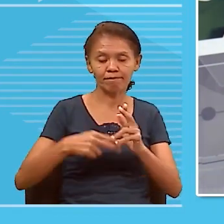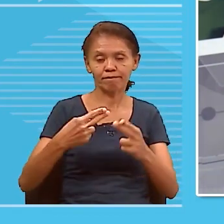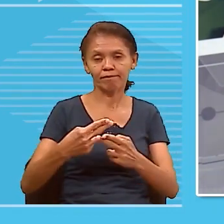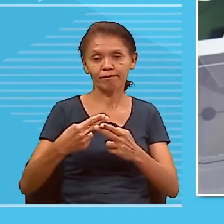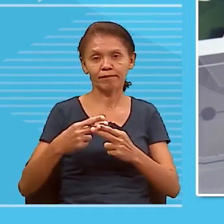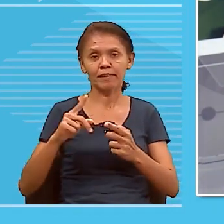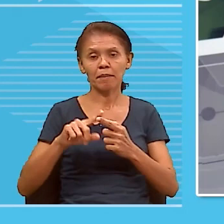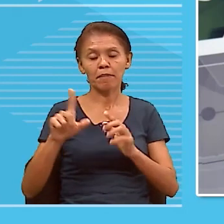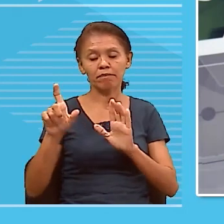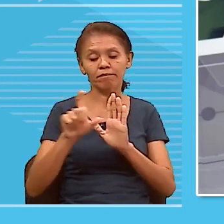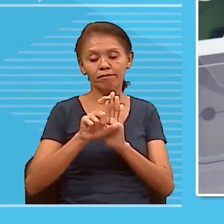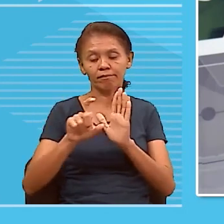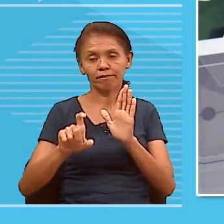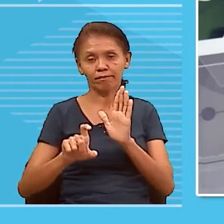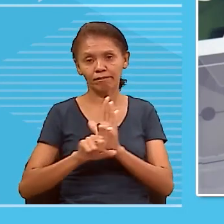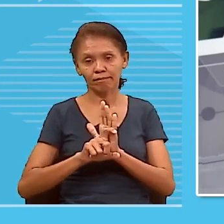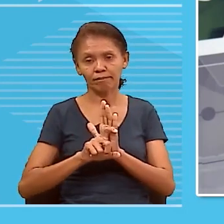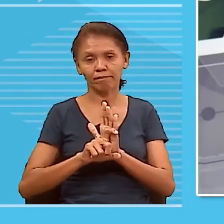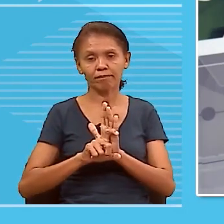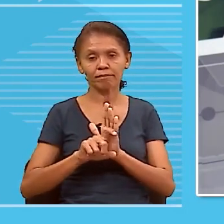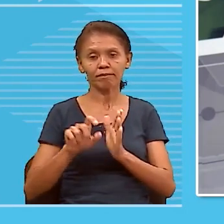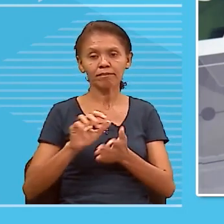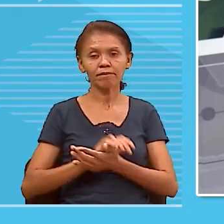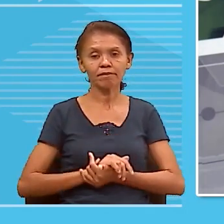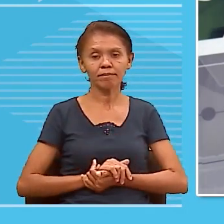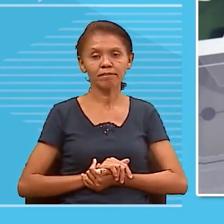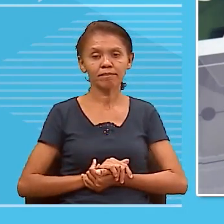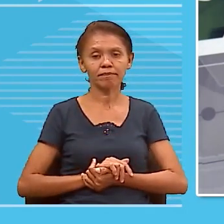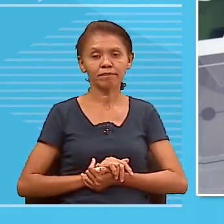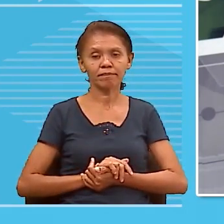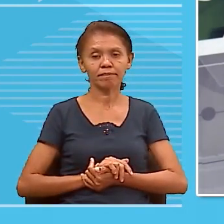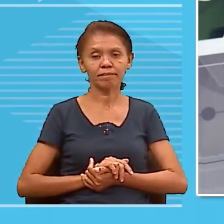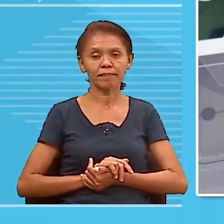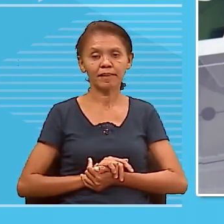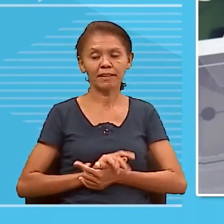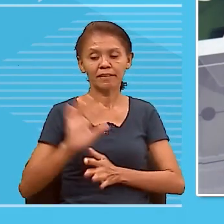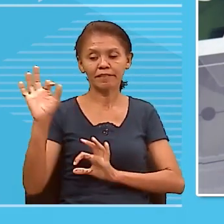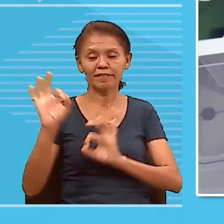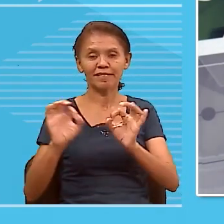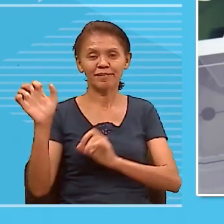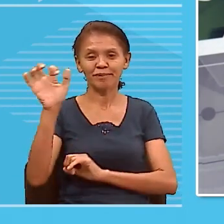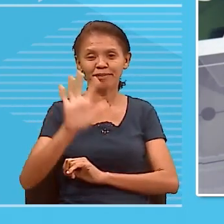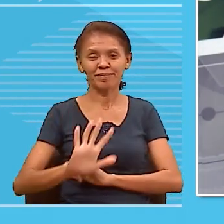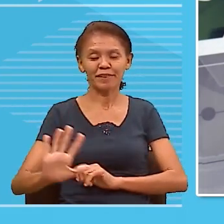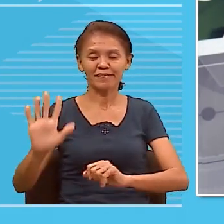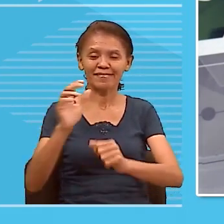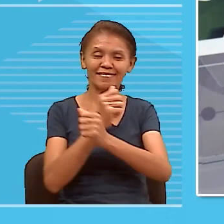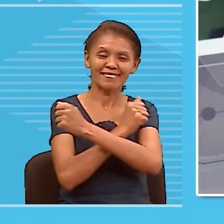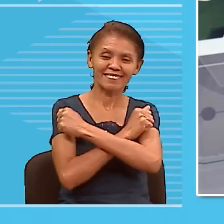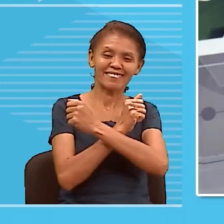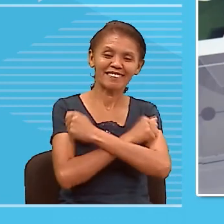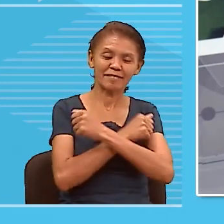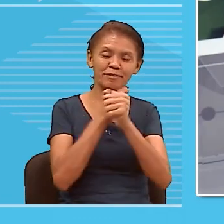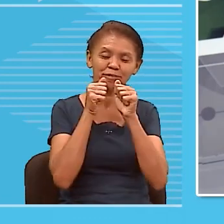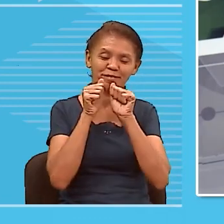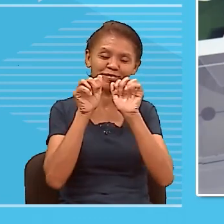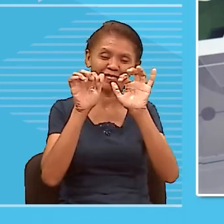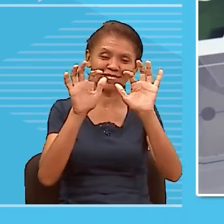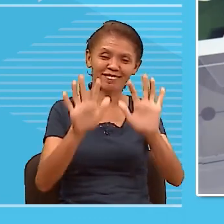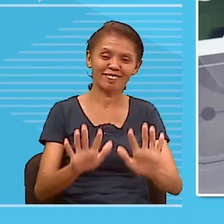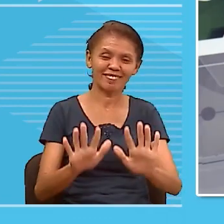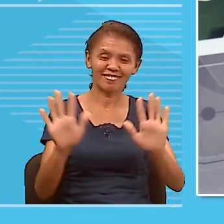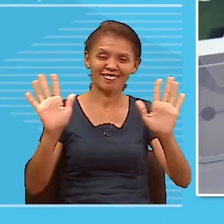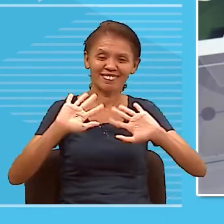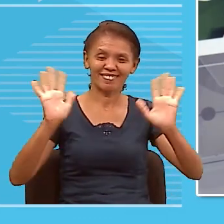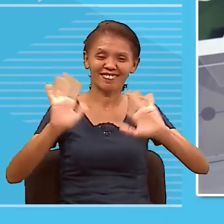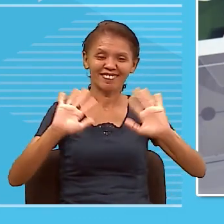criação dos parágrafos e a composição de um modo geral um forte abraço fique com Deus e até a nossa próxima